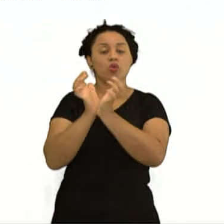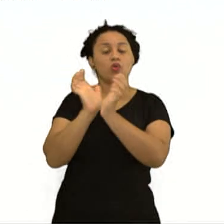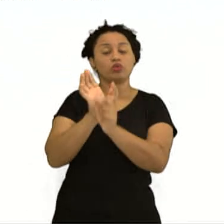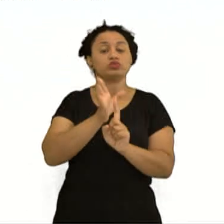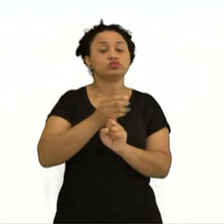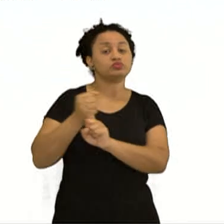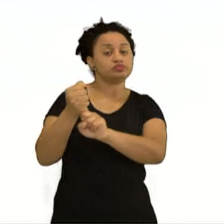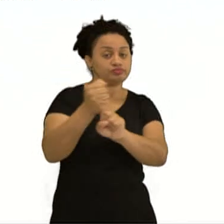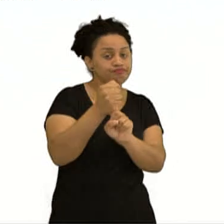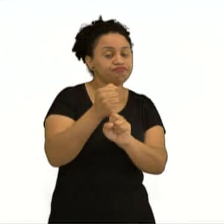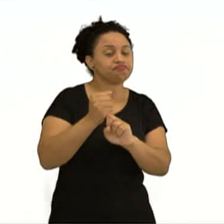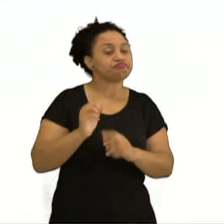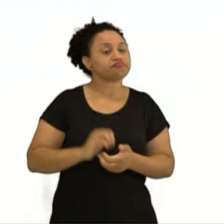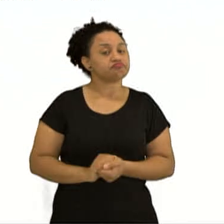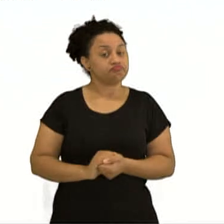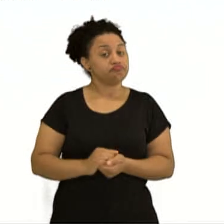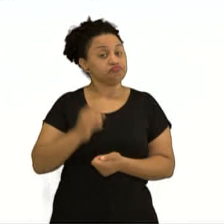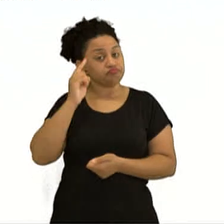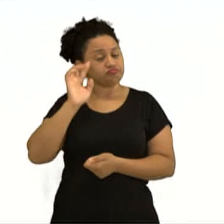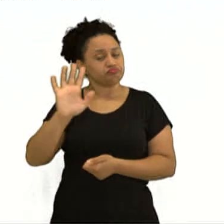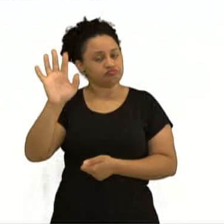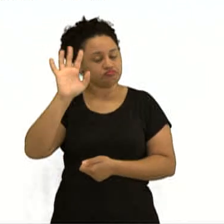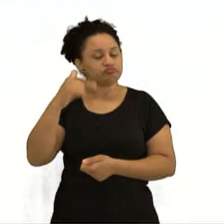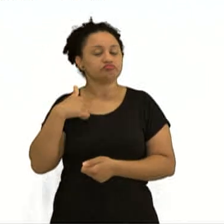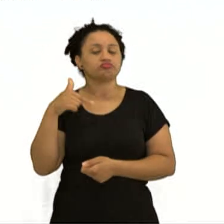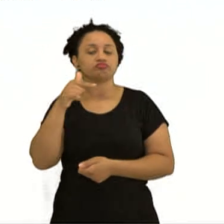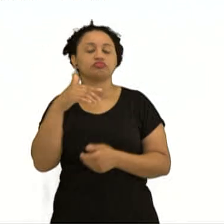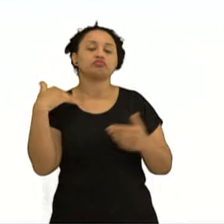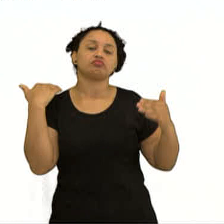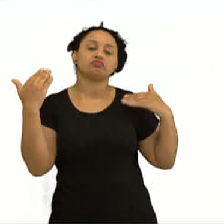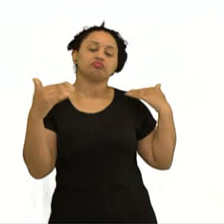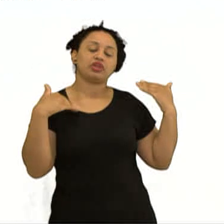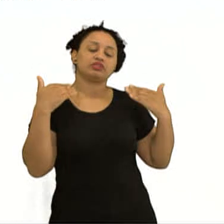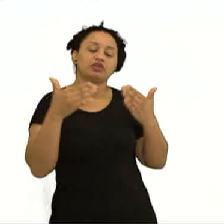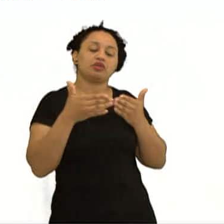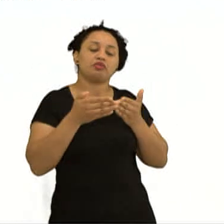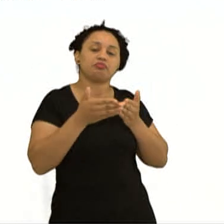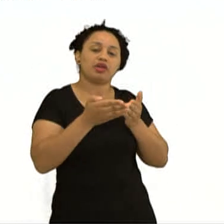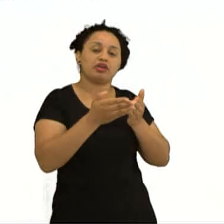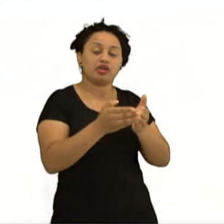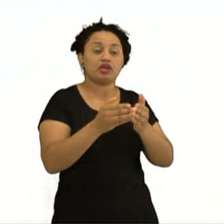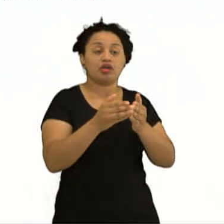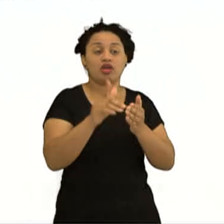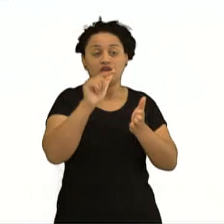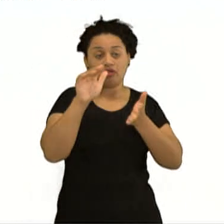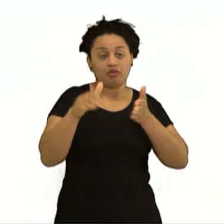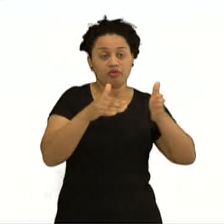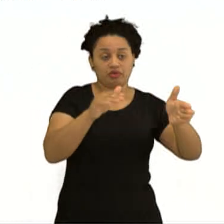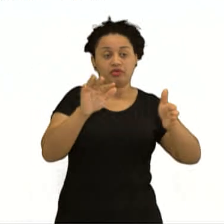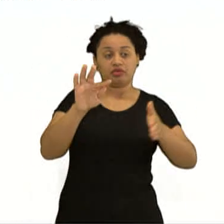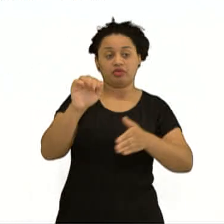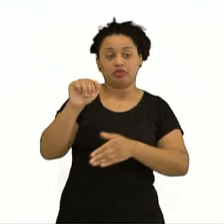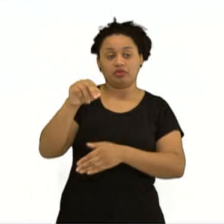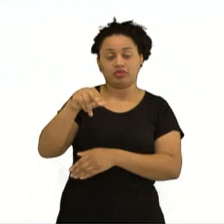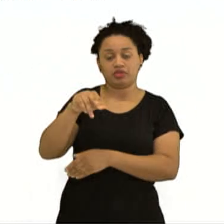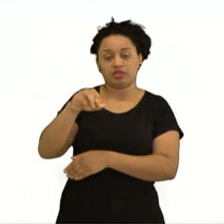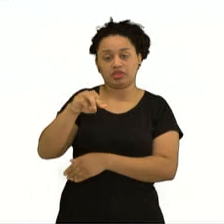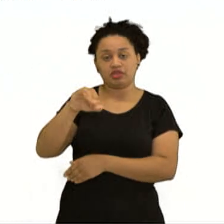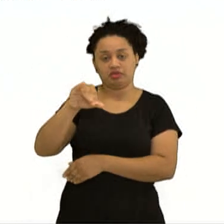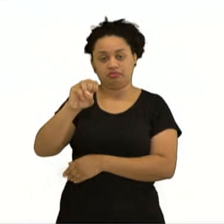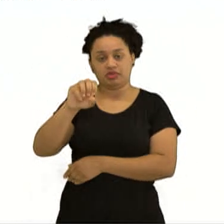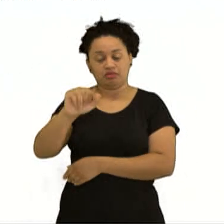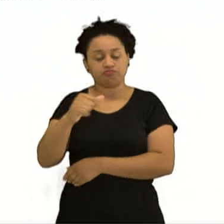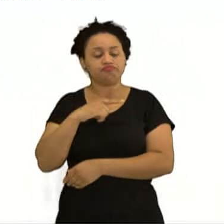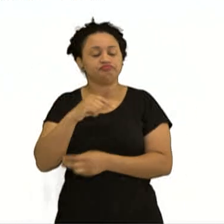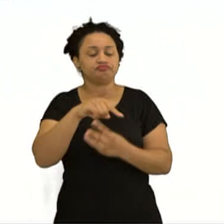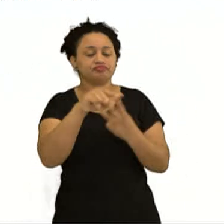dominante. Imagine que você está em um agradável passeio de barco pelo rio Tâmisa e 3 meninas entediadas